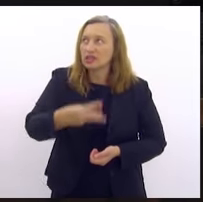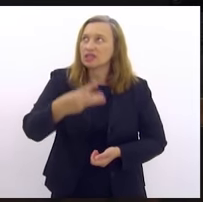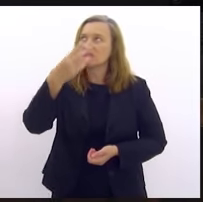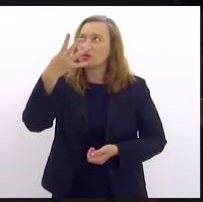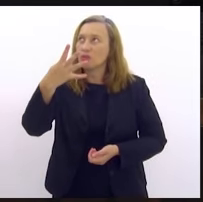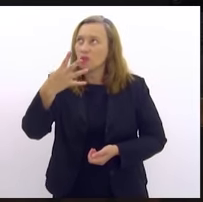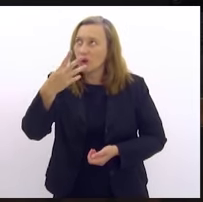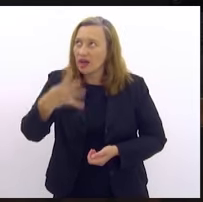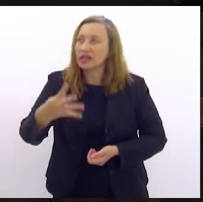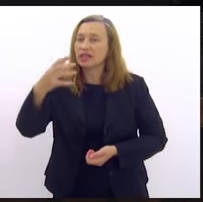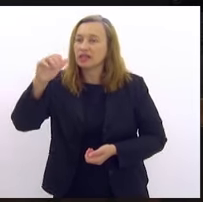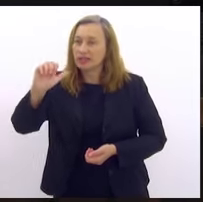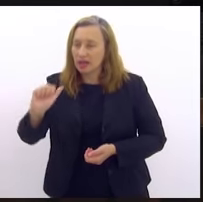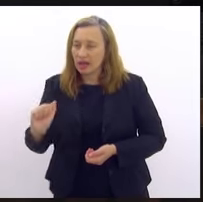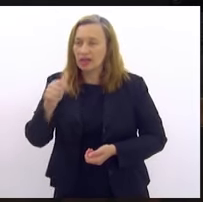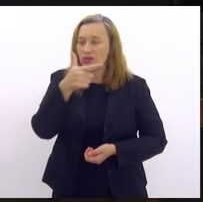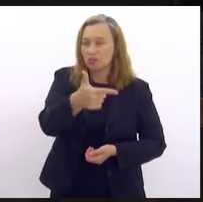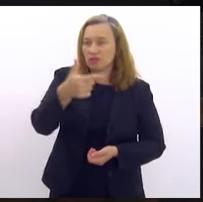3.340-A de 2020,